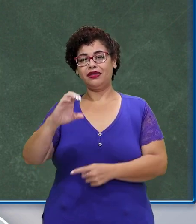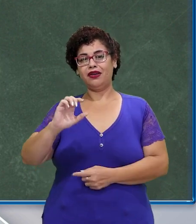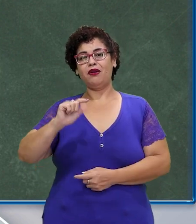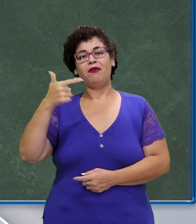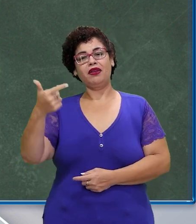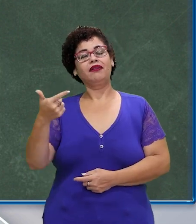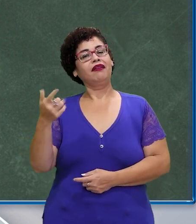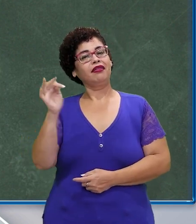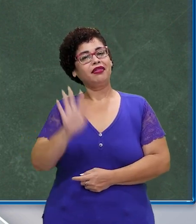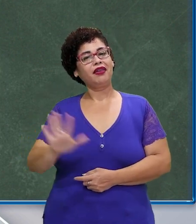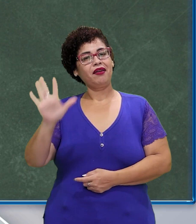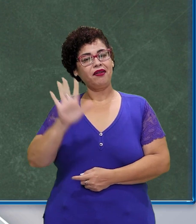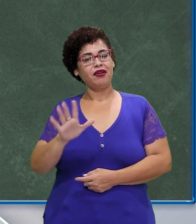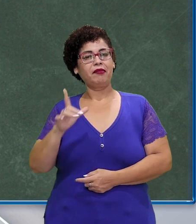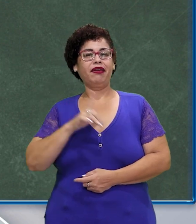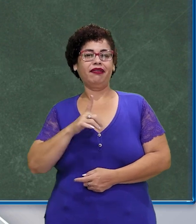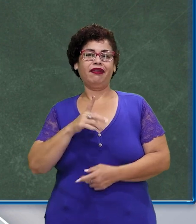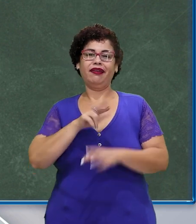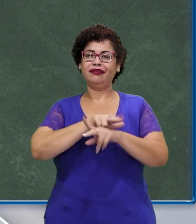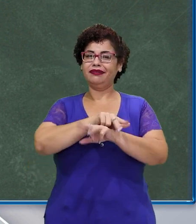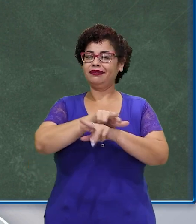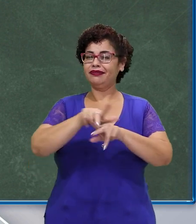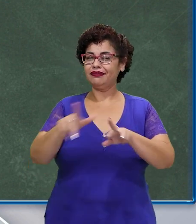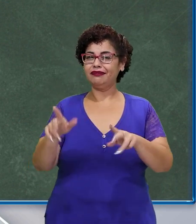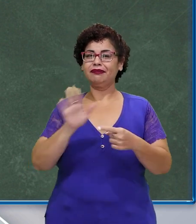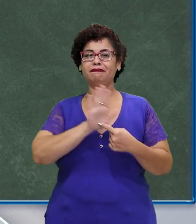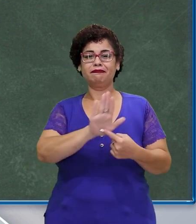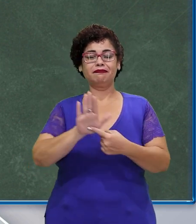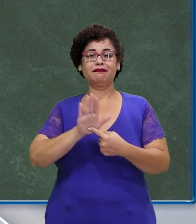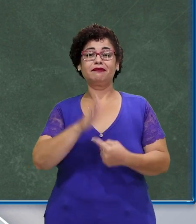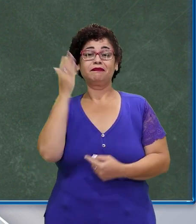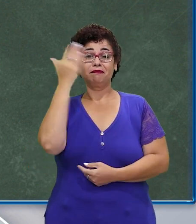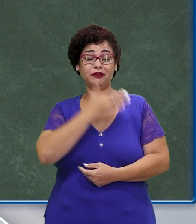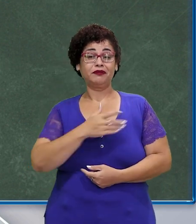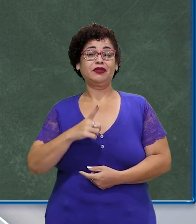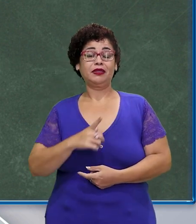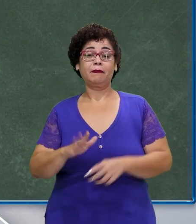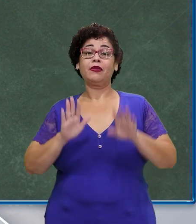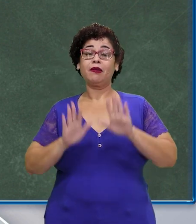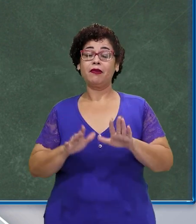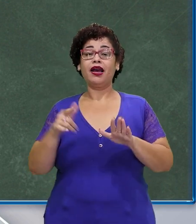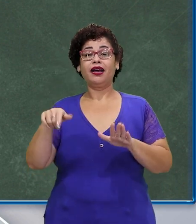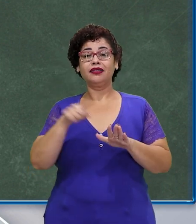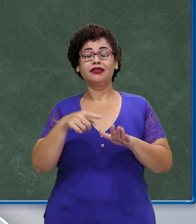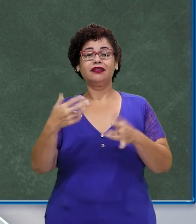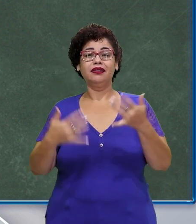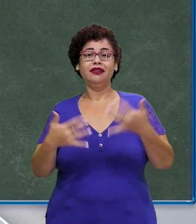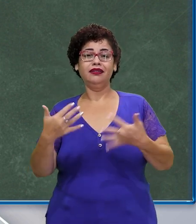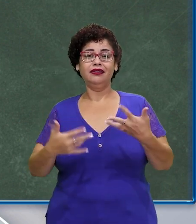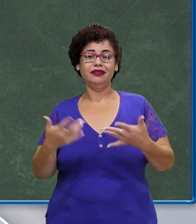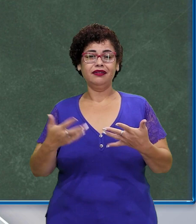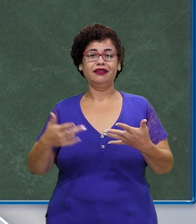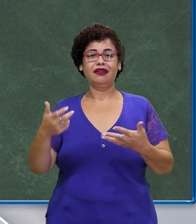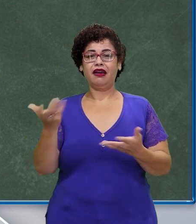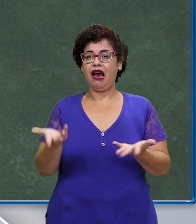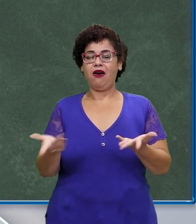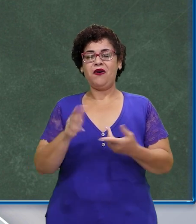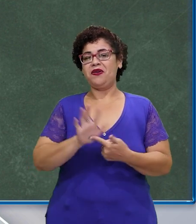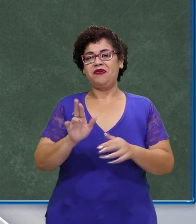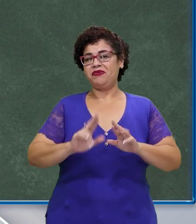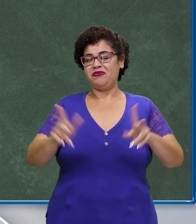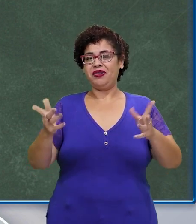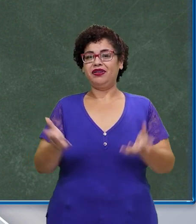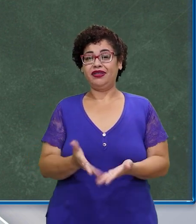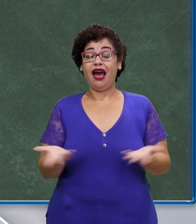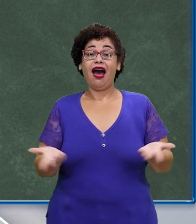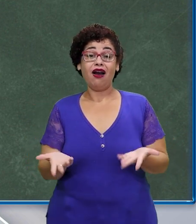Teorema de Pitágoras. Tem várias maneiras de provar esse teorema, mas não é o nosso caso. Agora eu